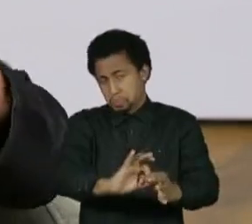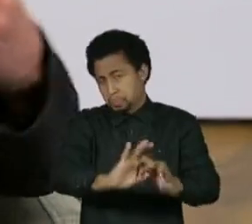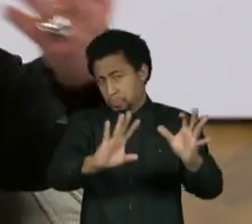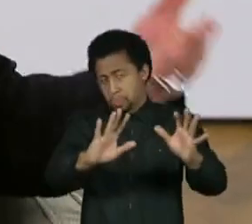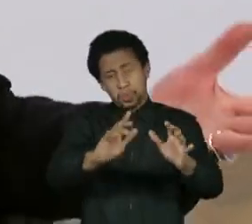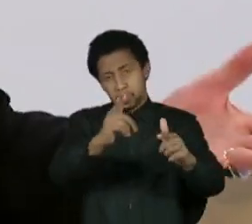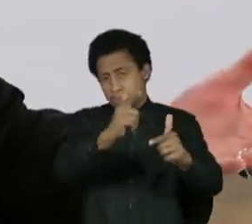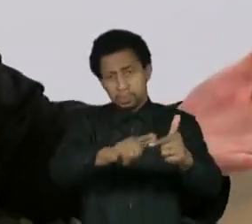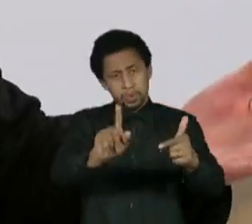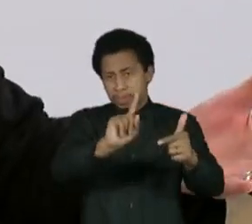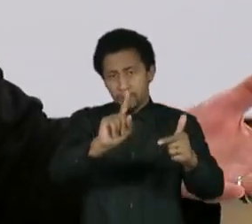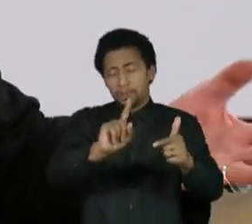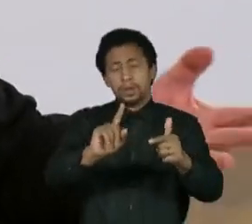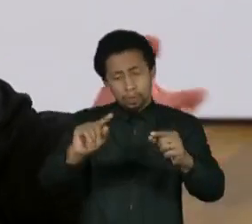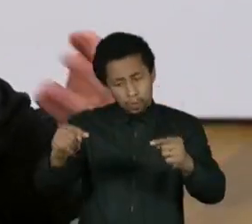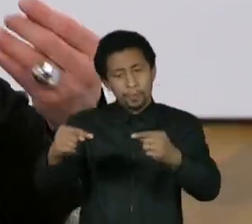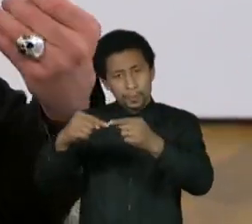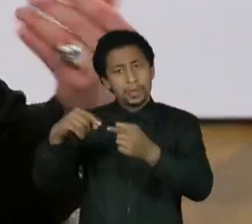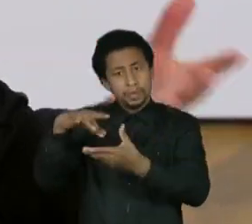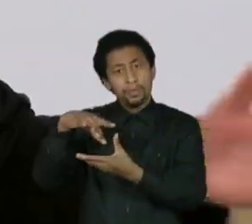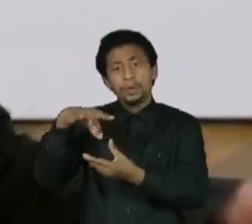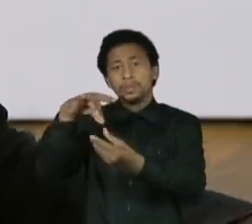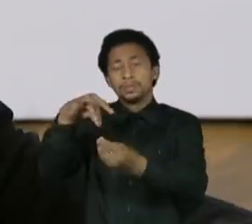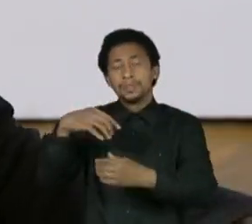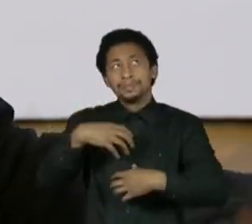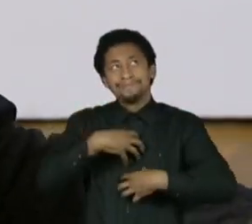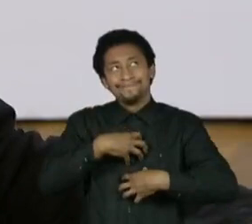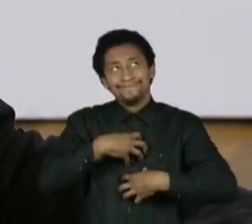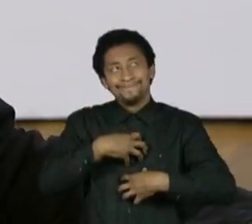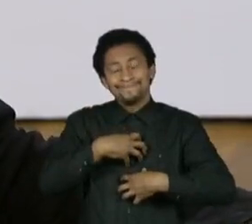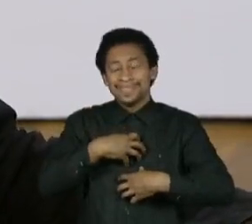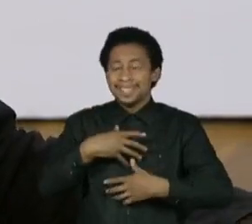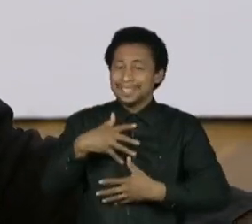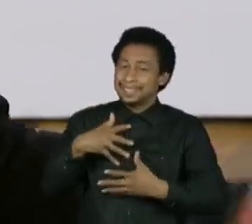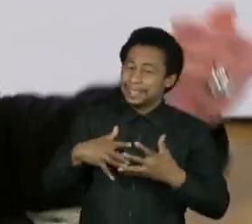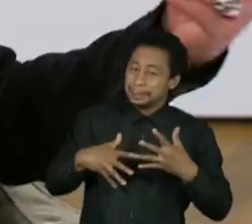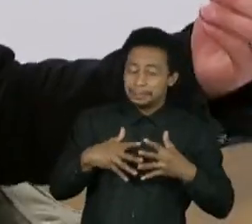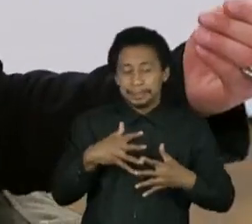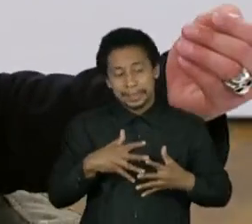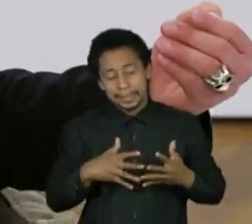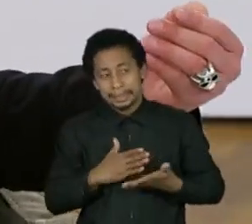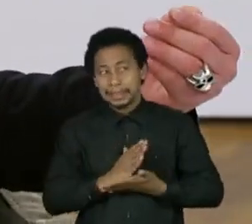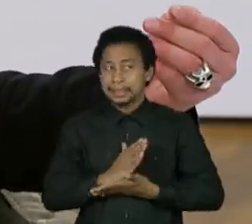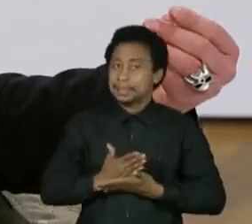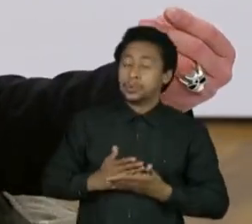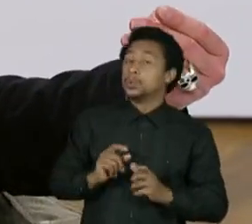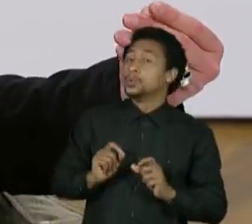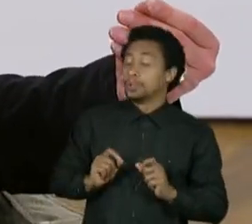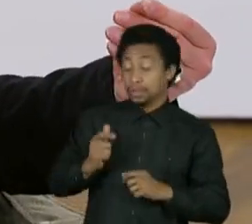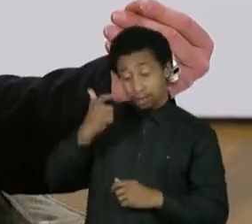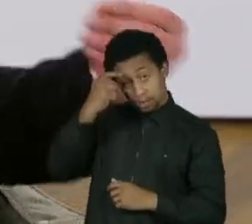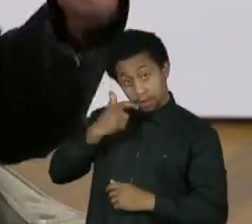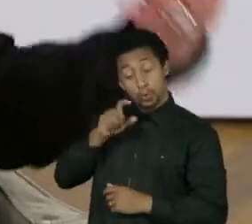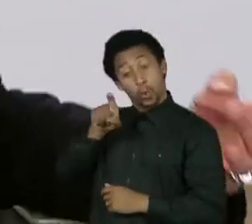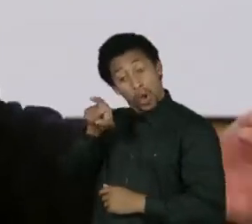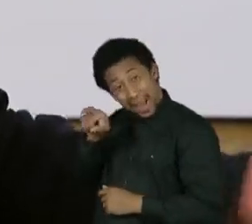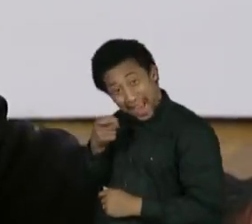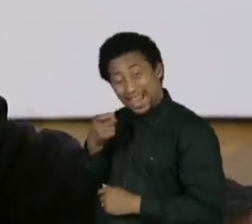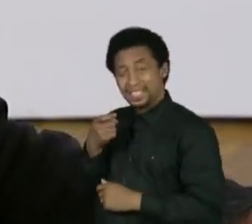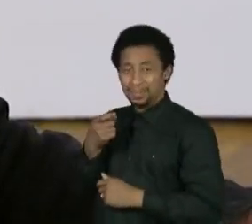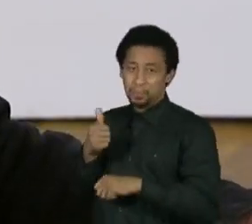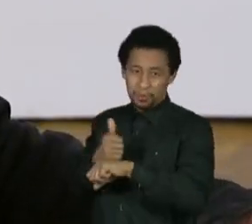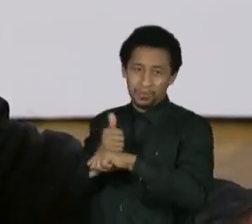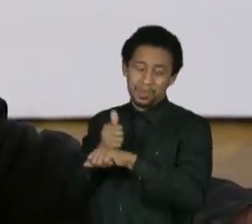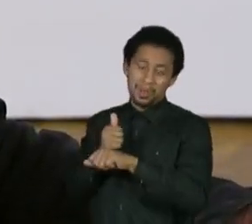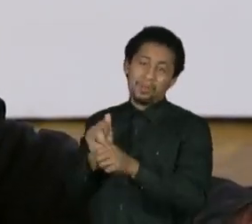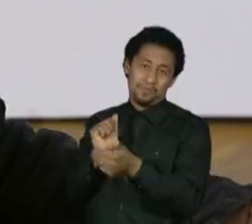quiserem. O que mais me atrapalha, por eu ser jogador, é ver o silêncio